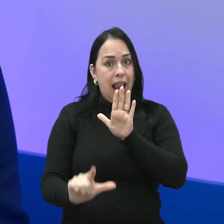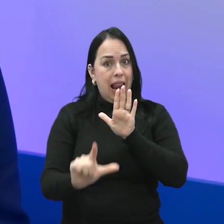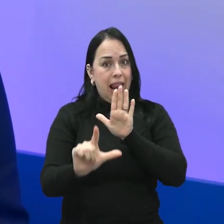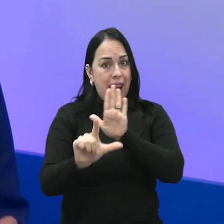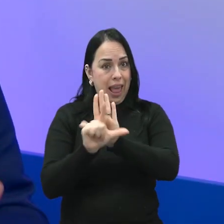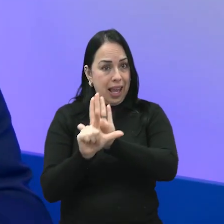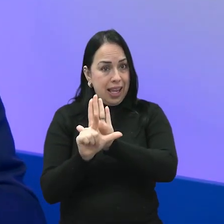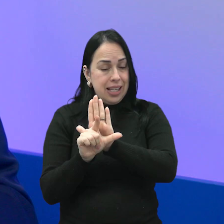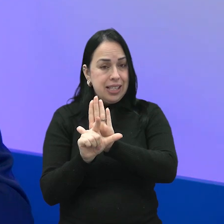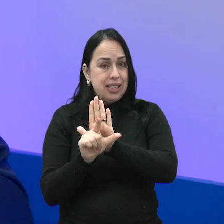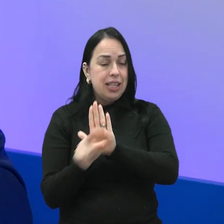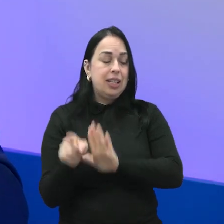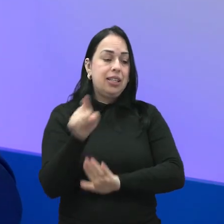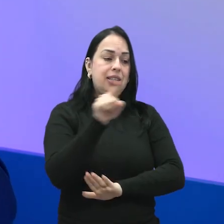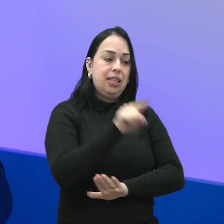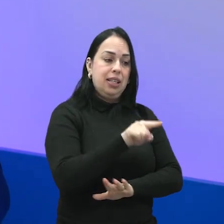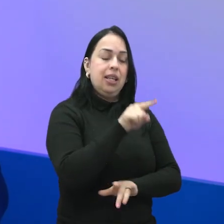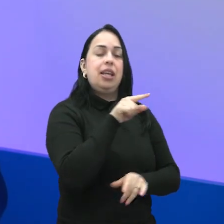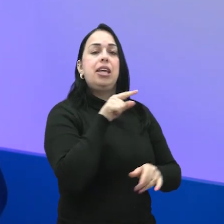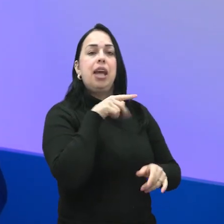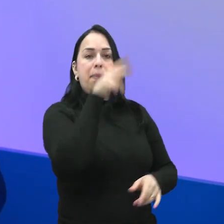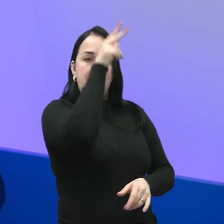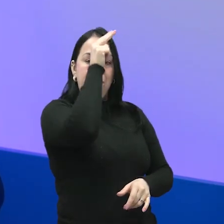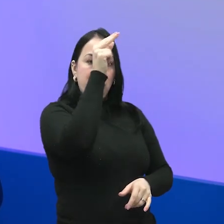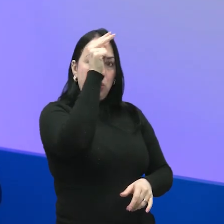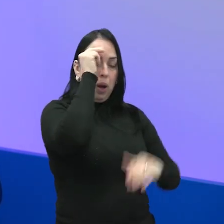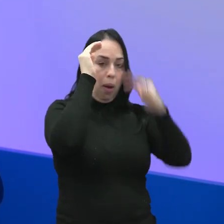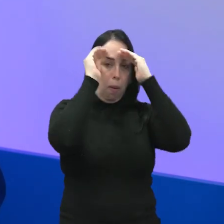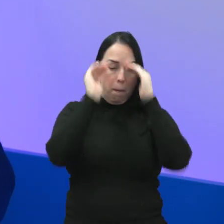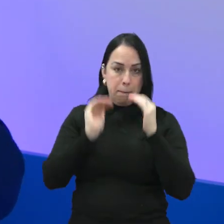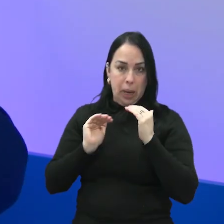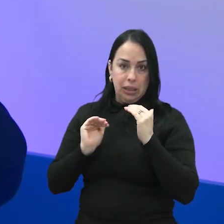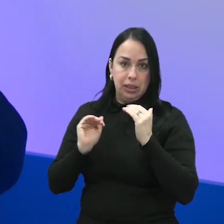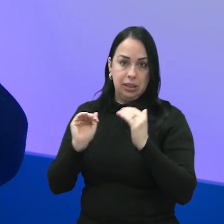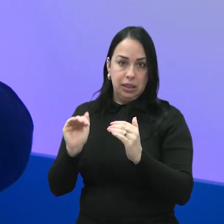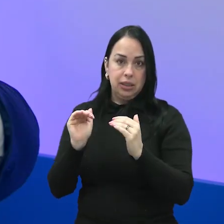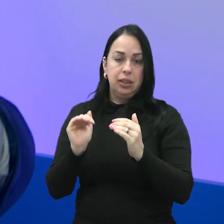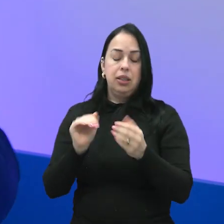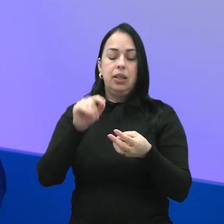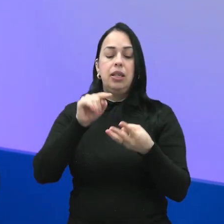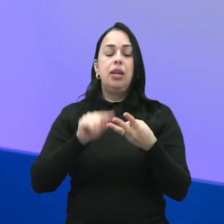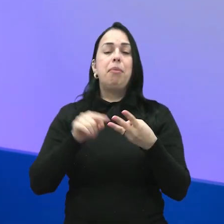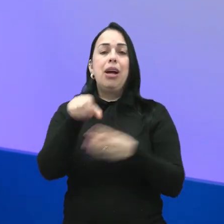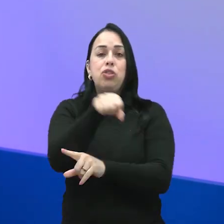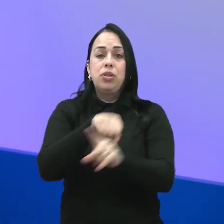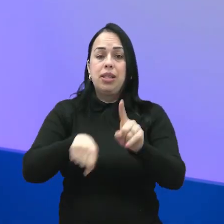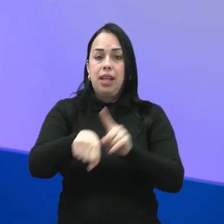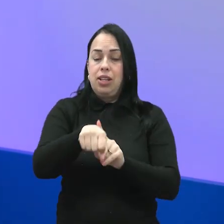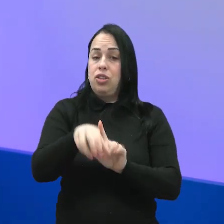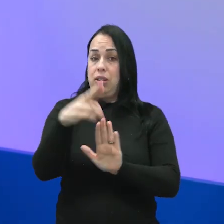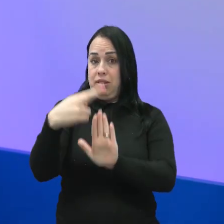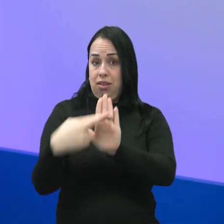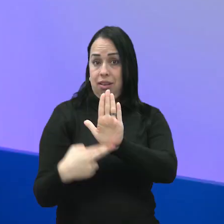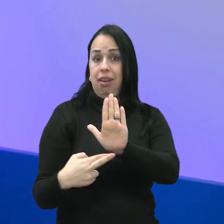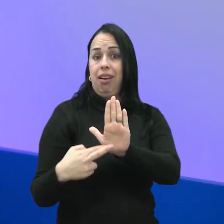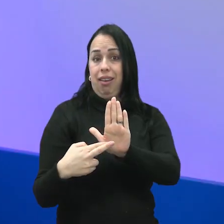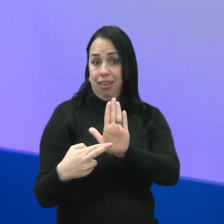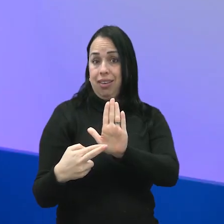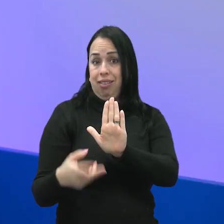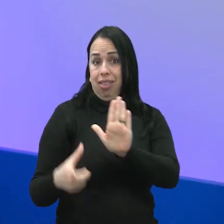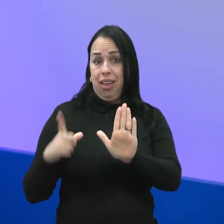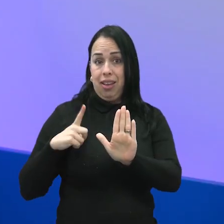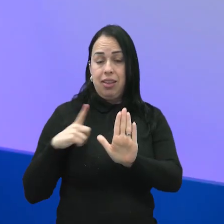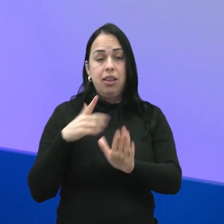os administrados e a administração cumprirem, para que nós temos uma sociedade regrada.